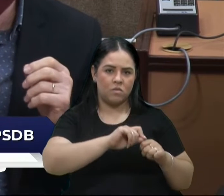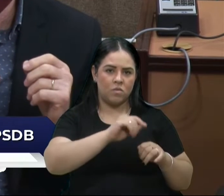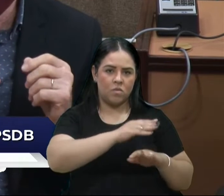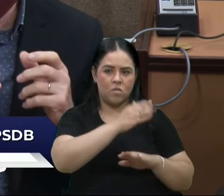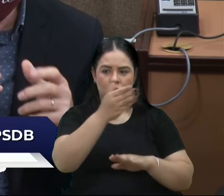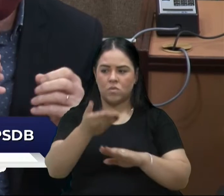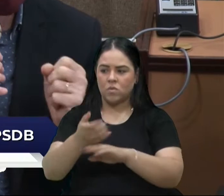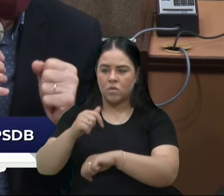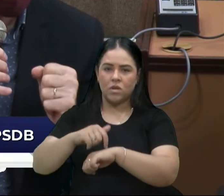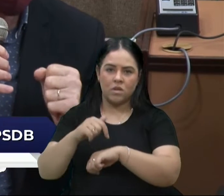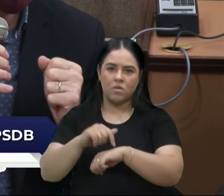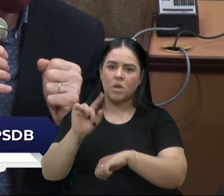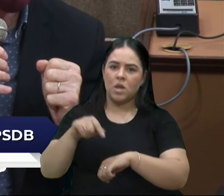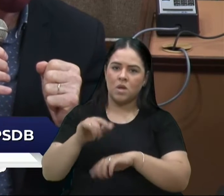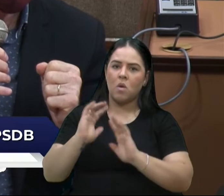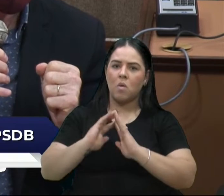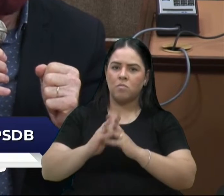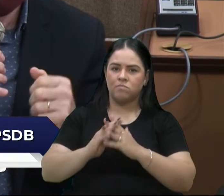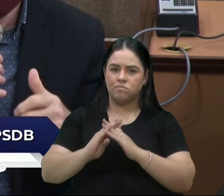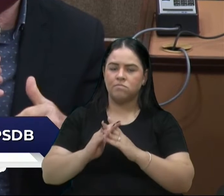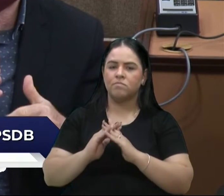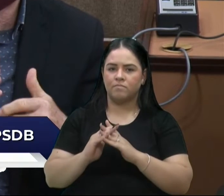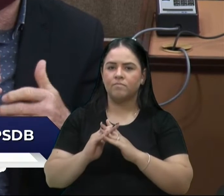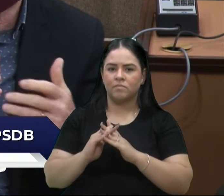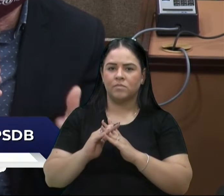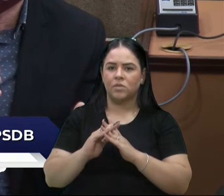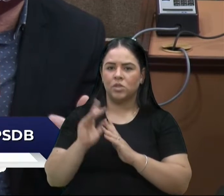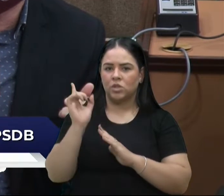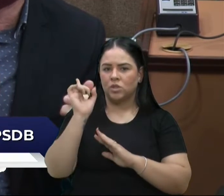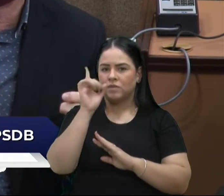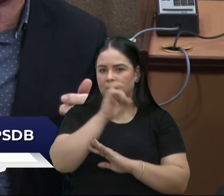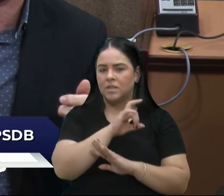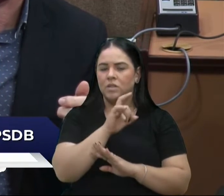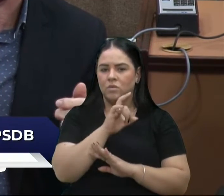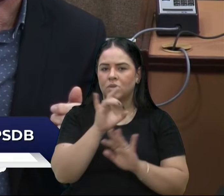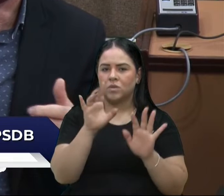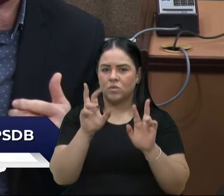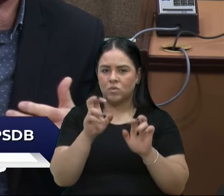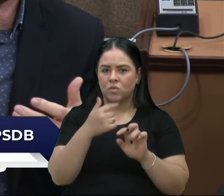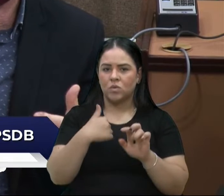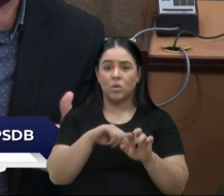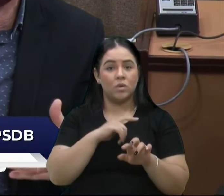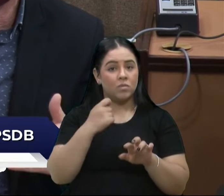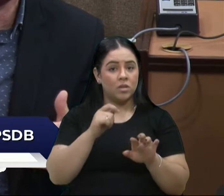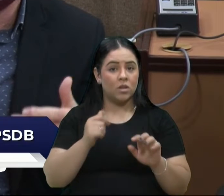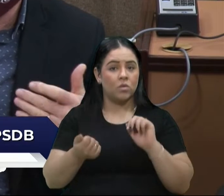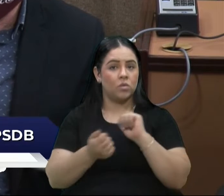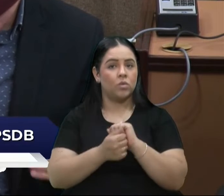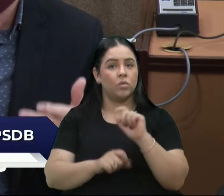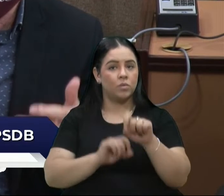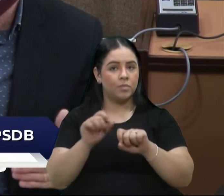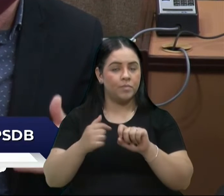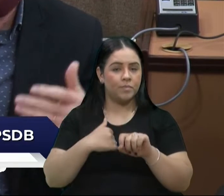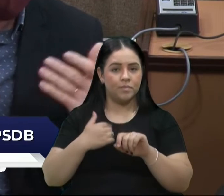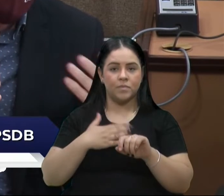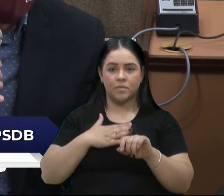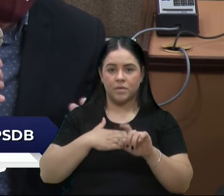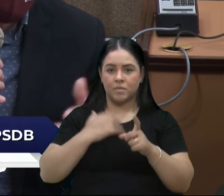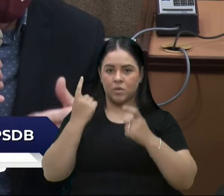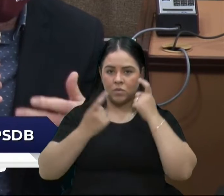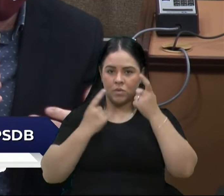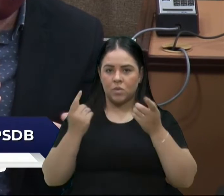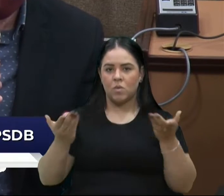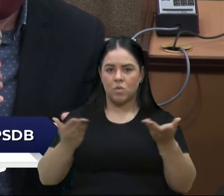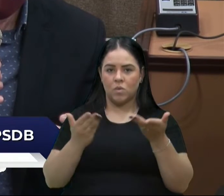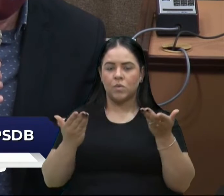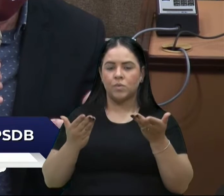Então, é muito complexo o assunto. E nós precisamos somar esforços. E o que me preocupa aqui, hoje, já